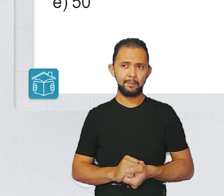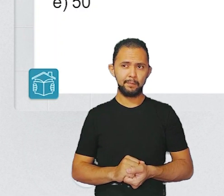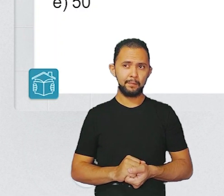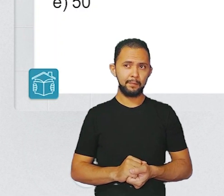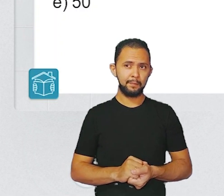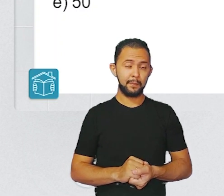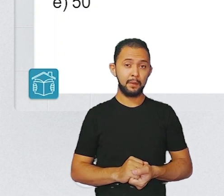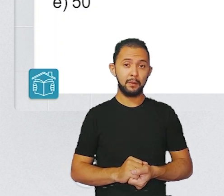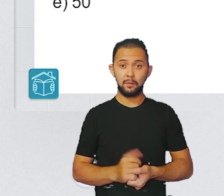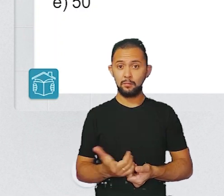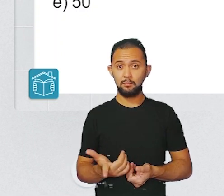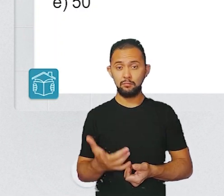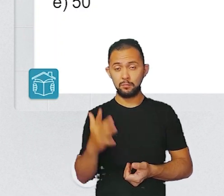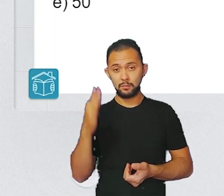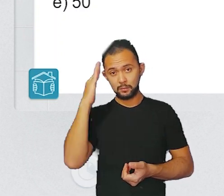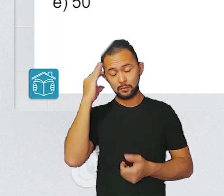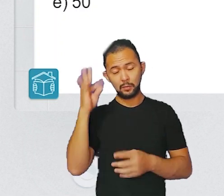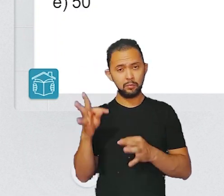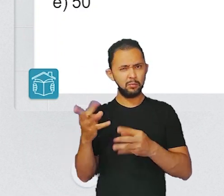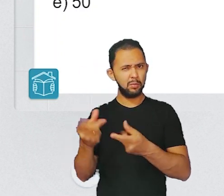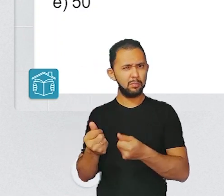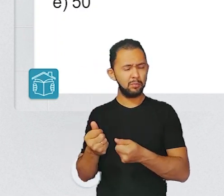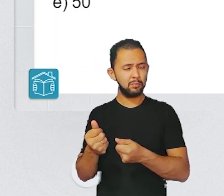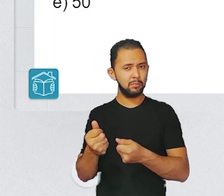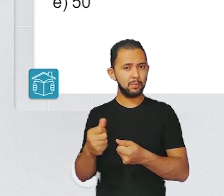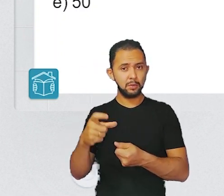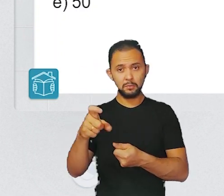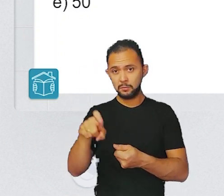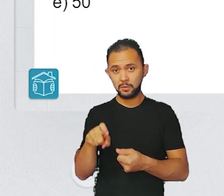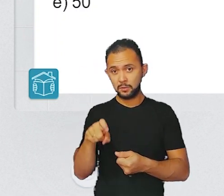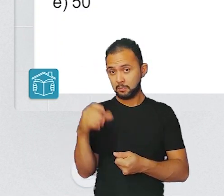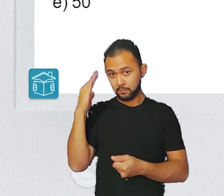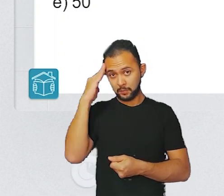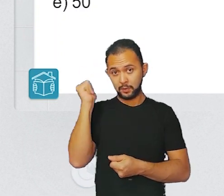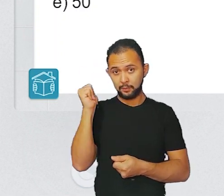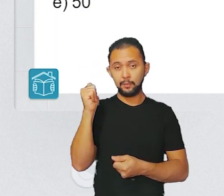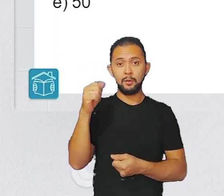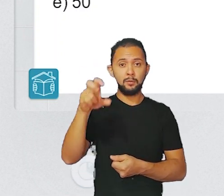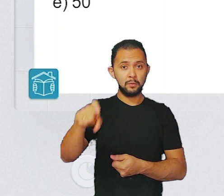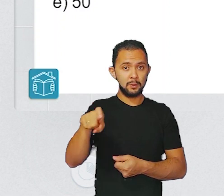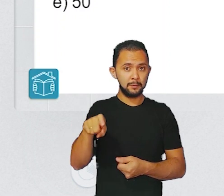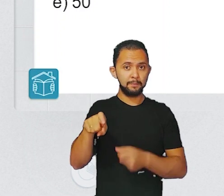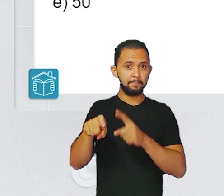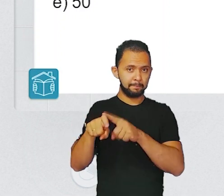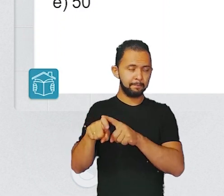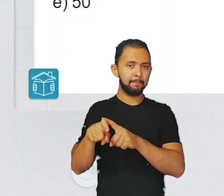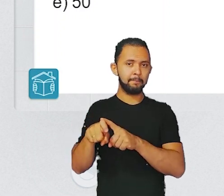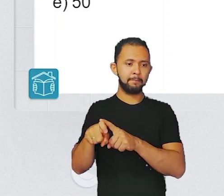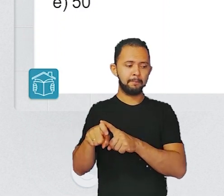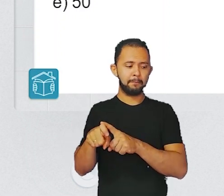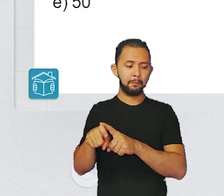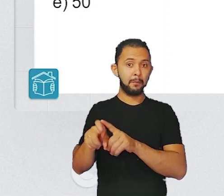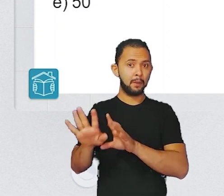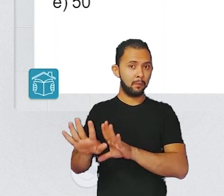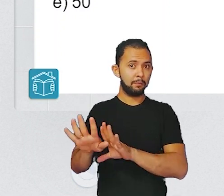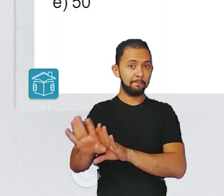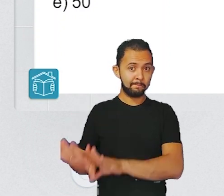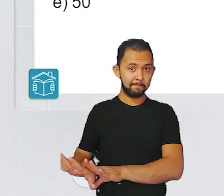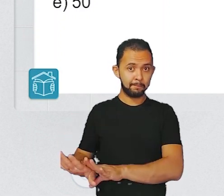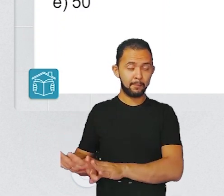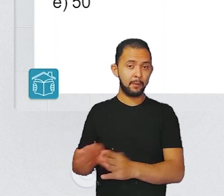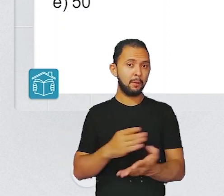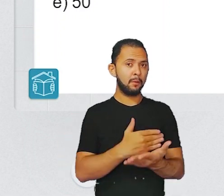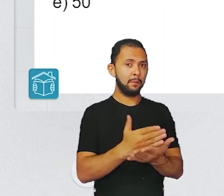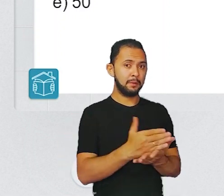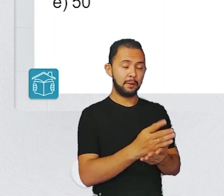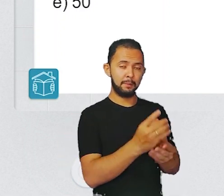exemplo, um total X. Só representei para dizer que esse é o total. Beleza? Não importa quem é o X agora não. Vamos